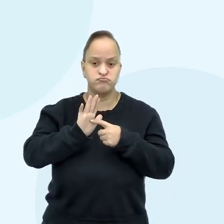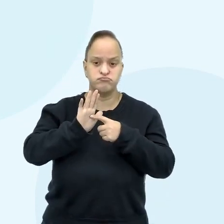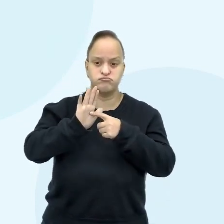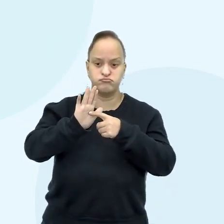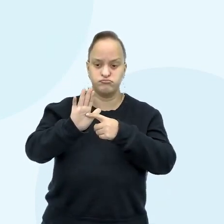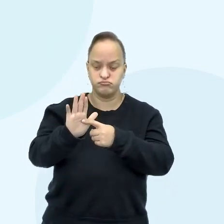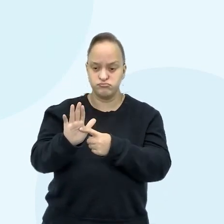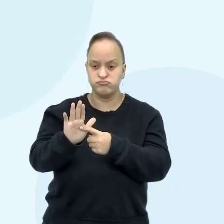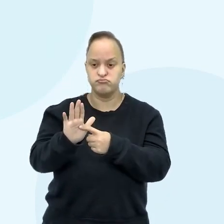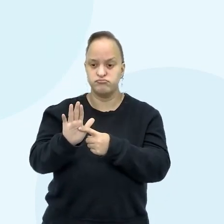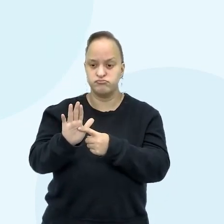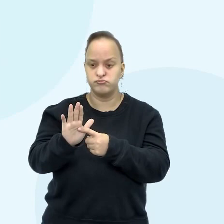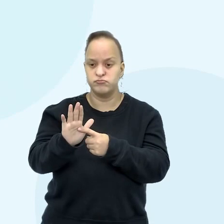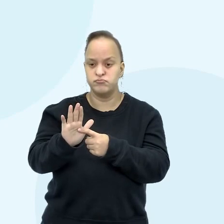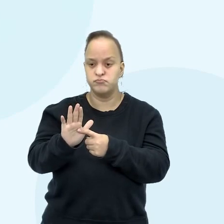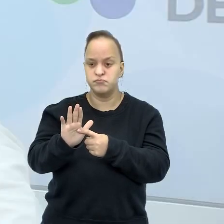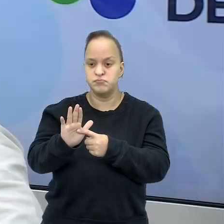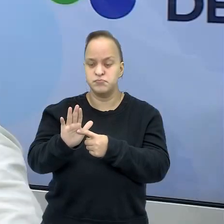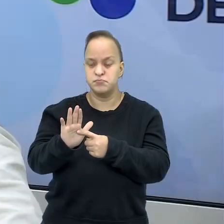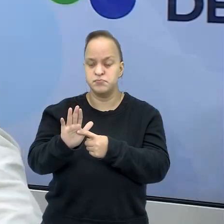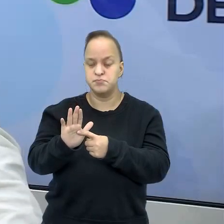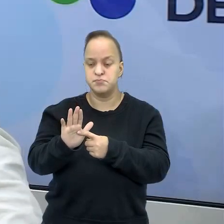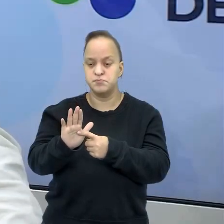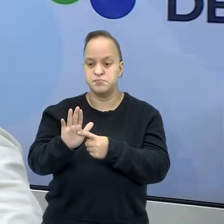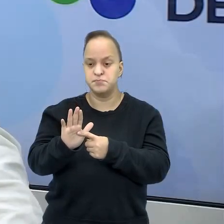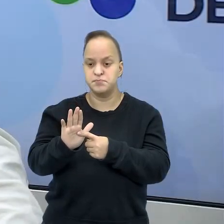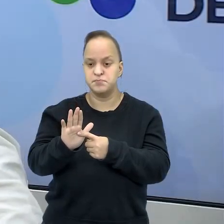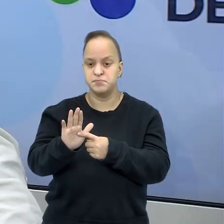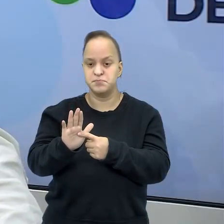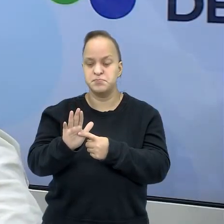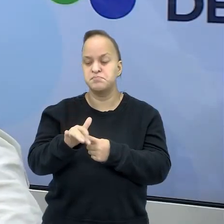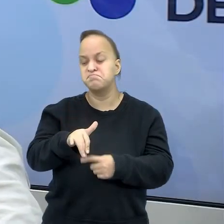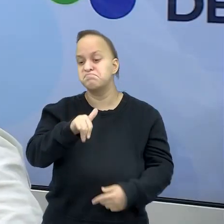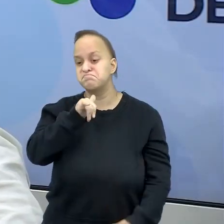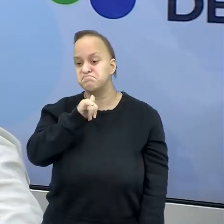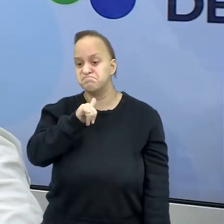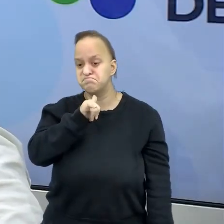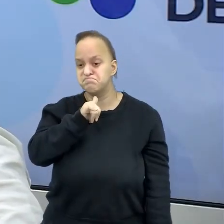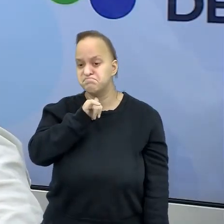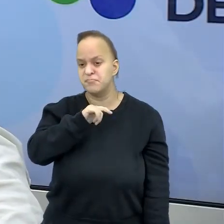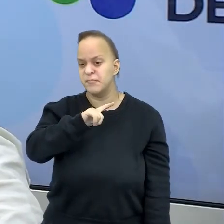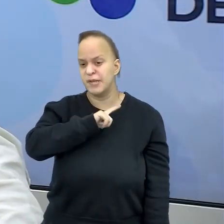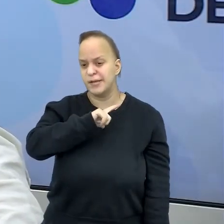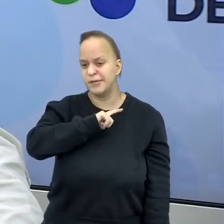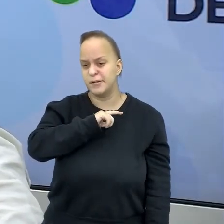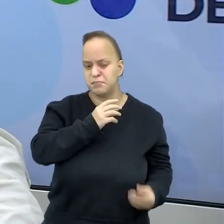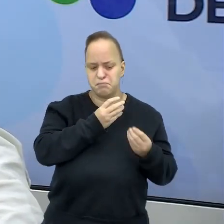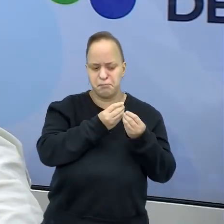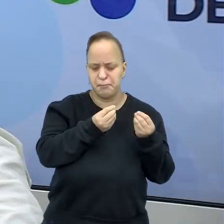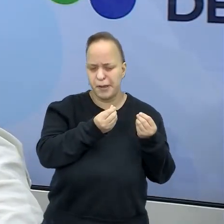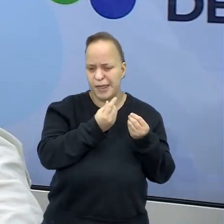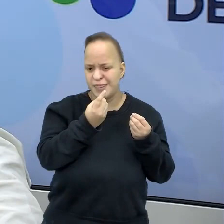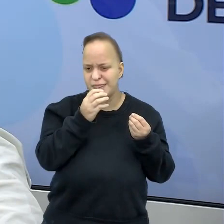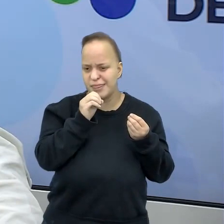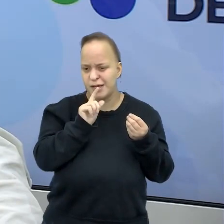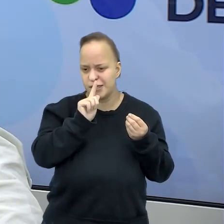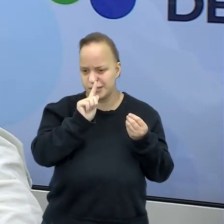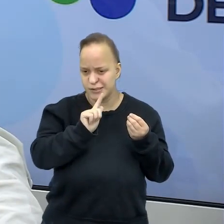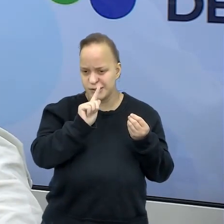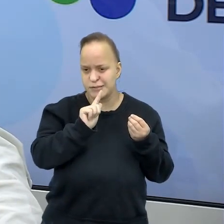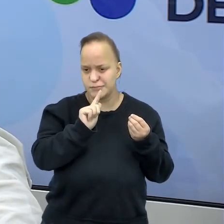exemplo, né? Que se eu tenho uma substância com 10 gramas, né? Aí